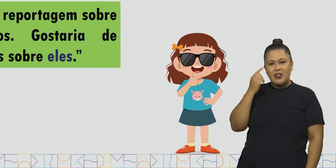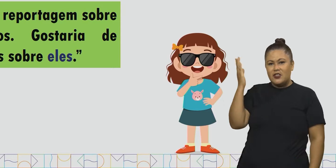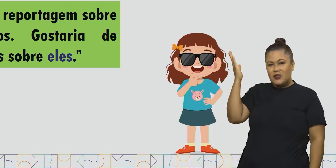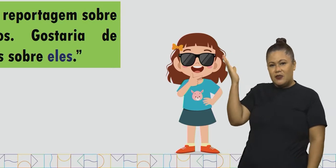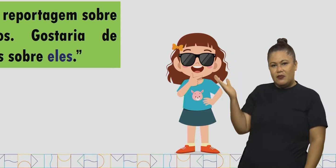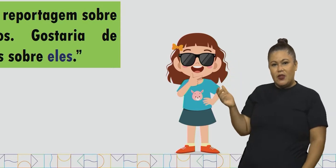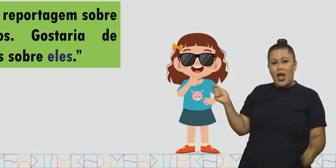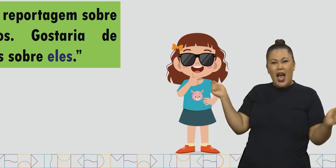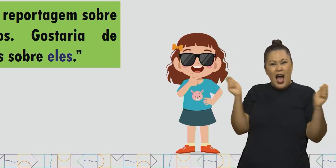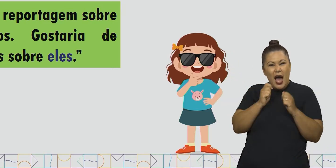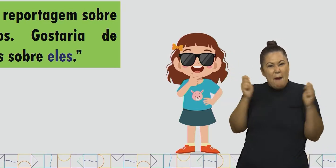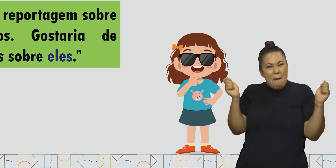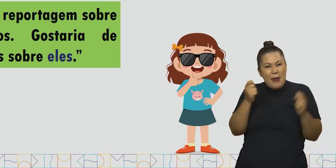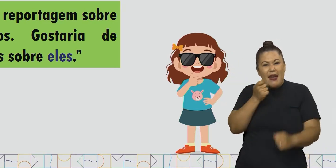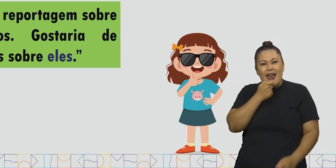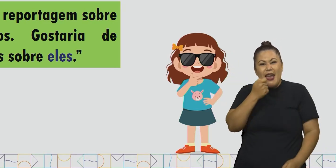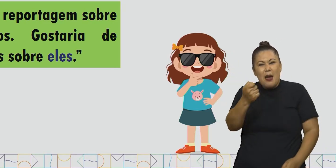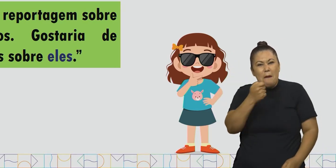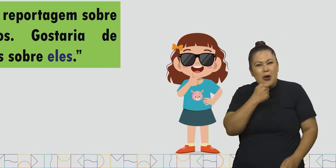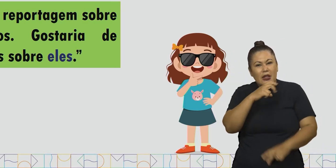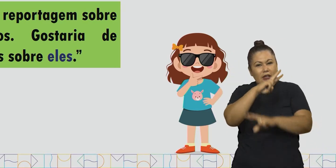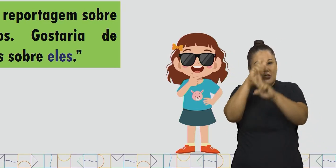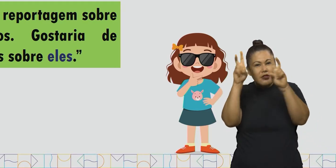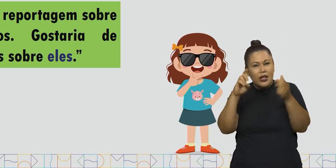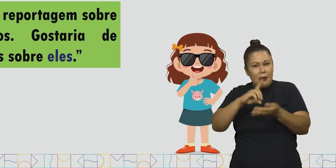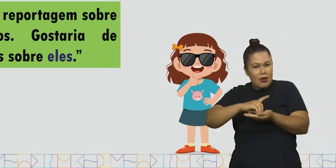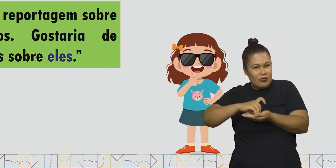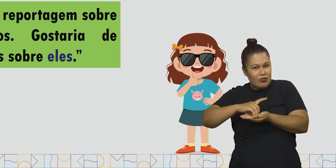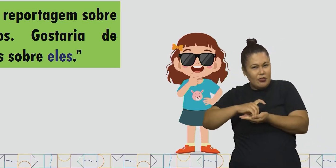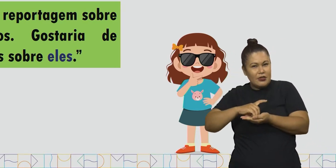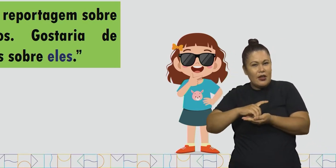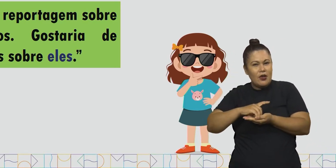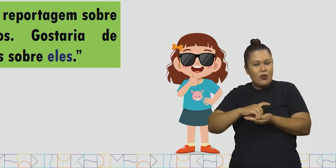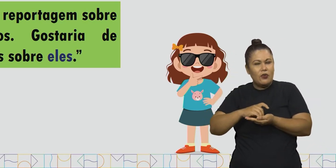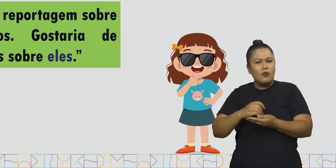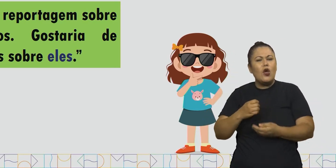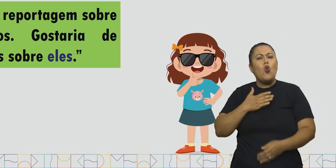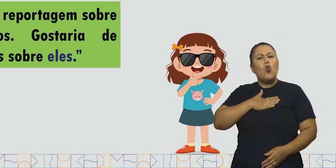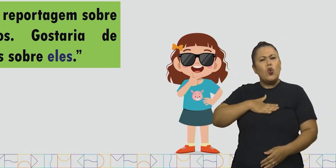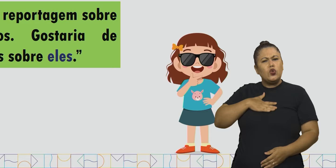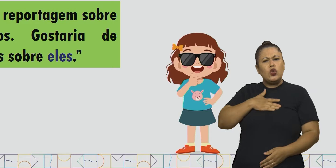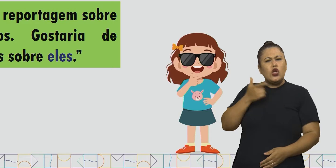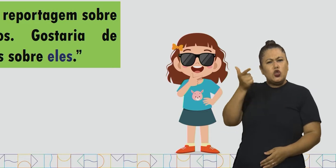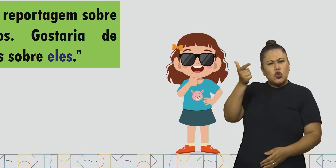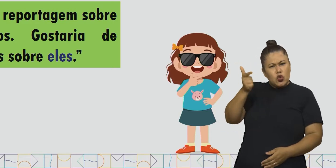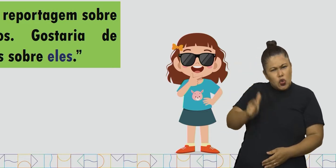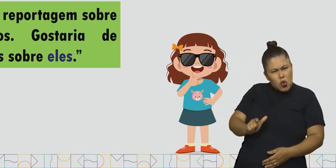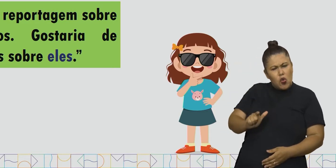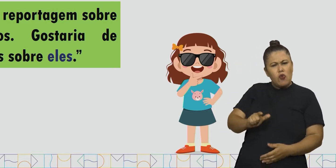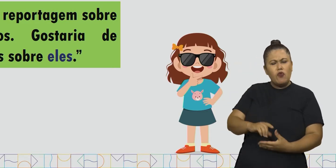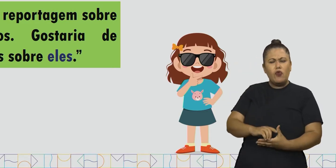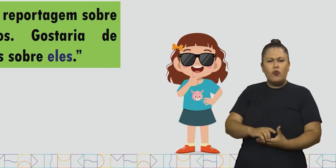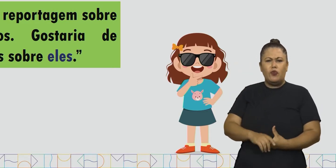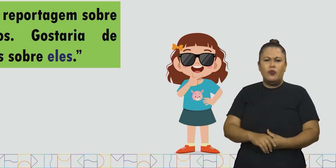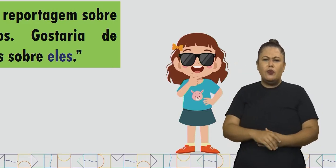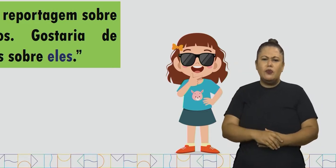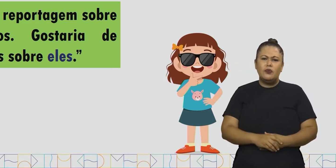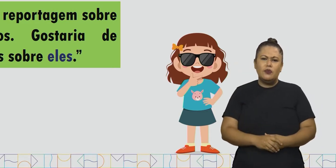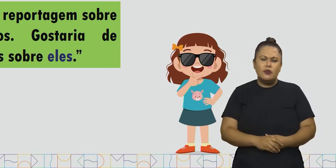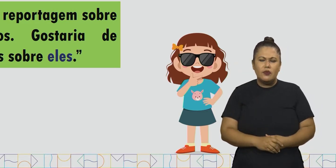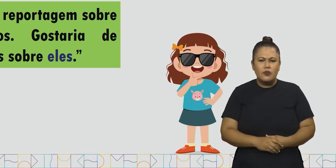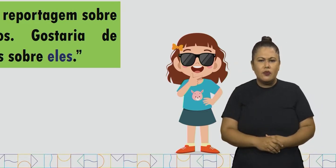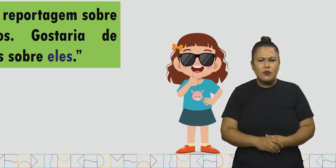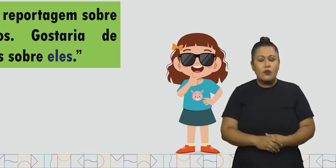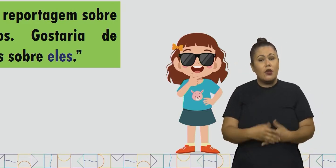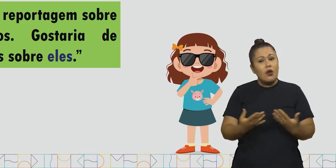agora. Adorei a reportagem sobre dinossauros. Gostaria de saber mais sobre eles.